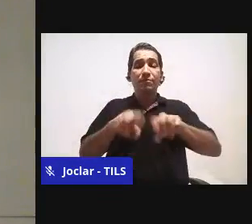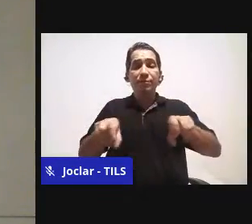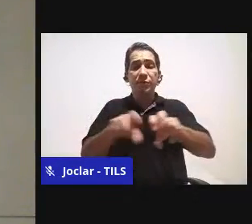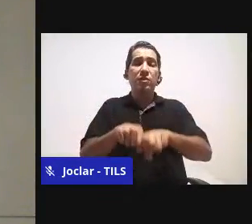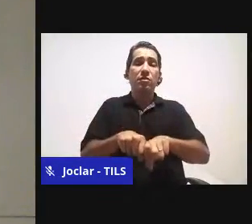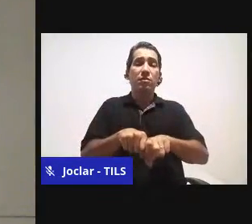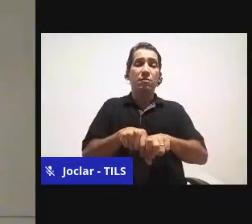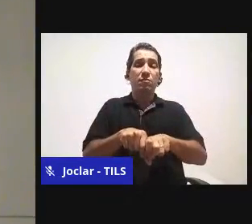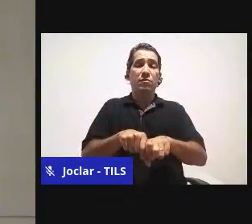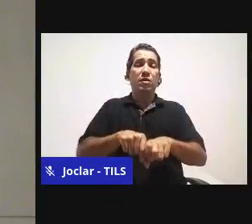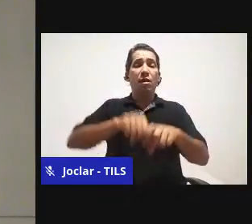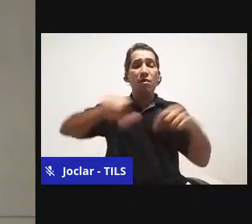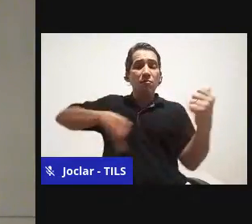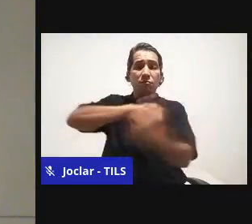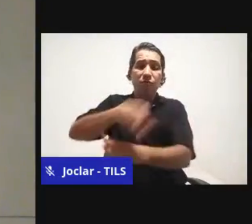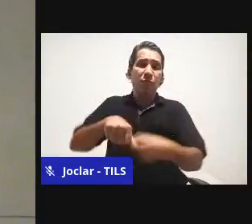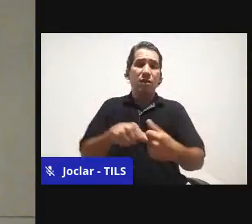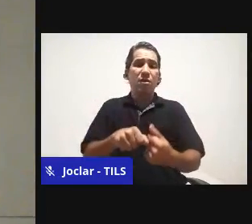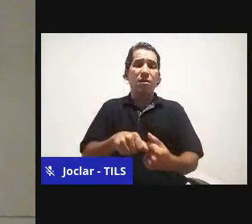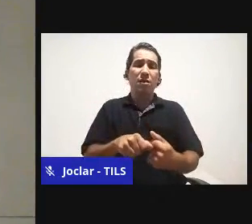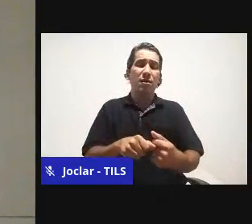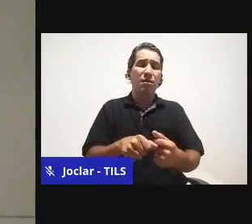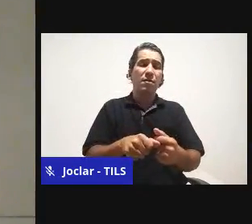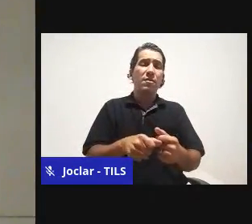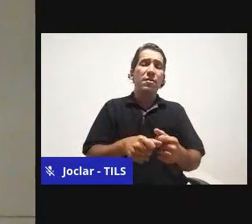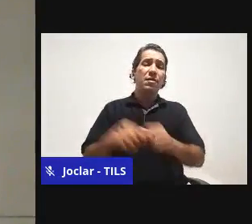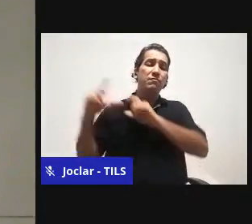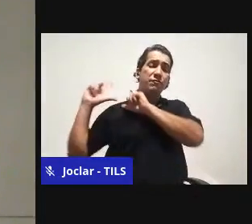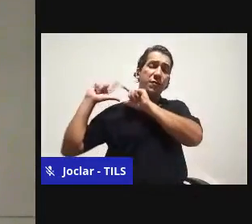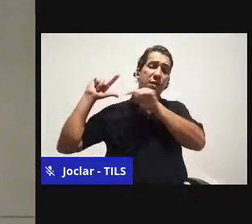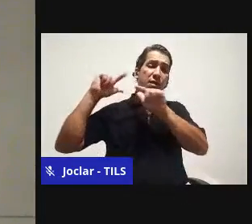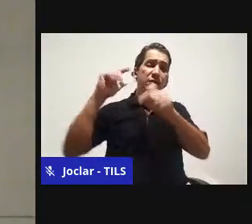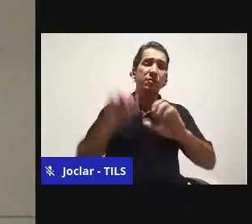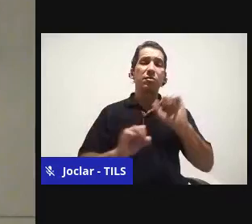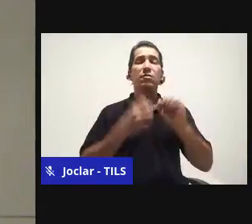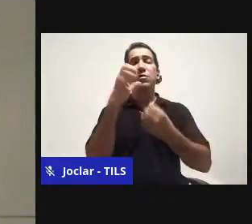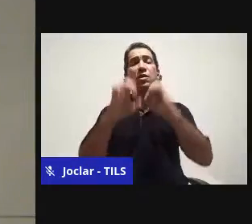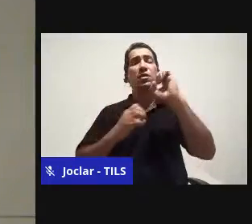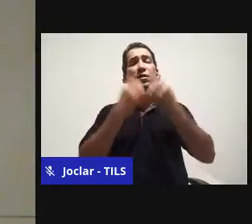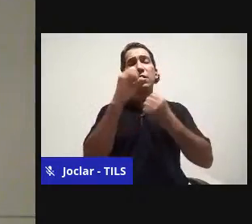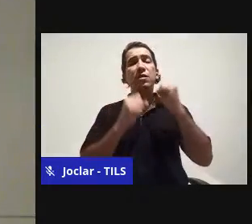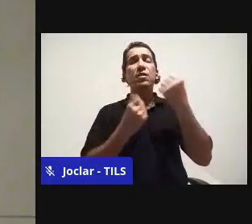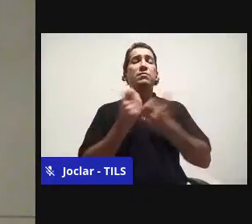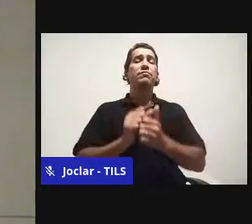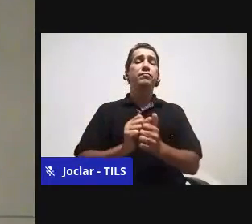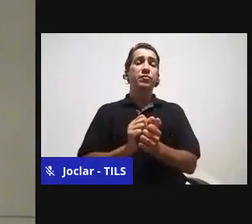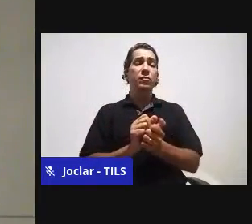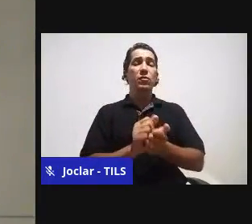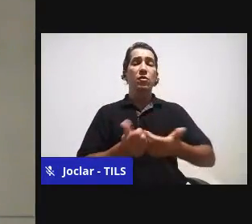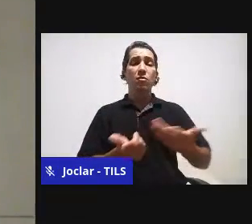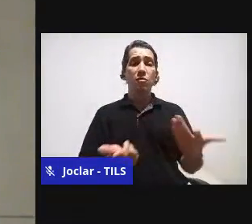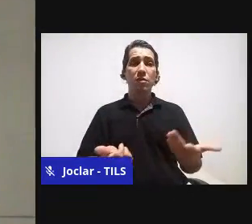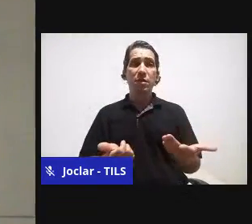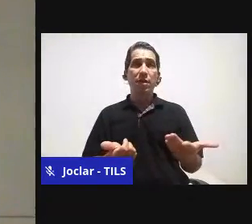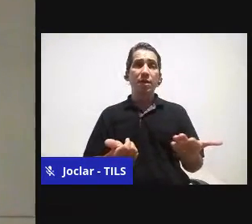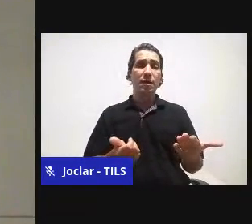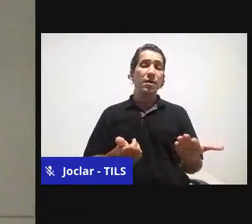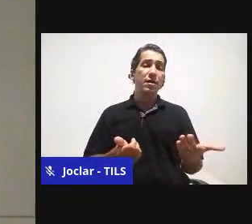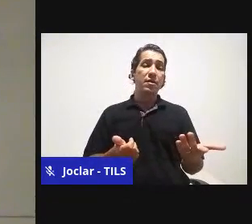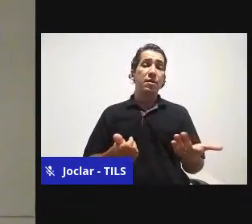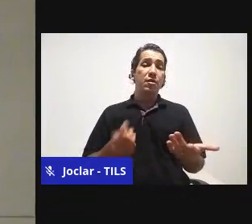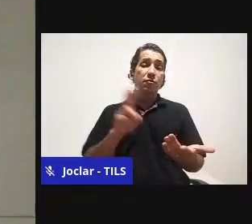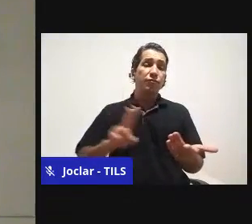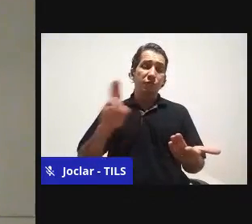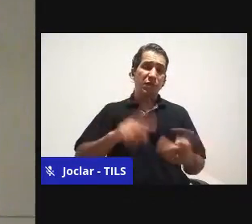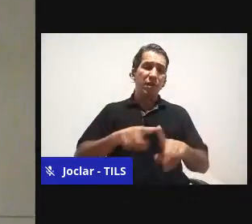na indústria tradicional, que já com os avanços, né, que o Japão implementou a partir